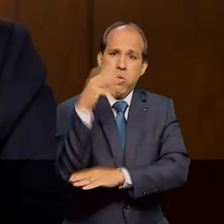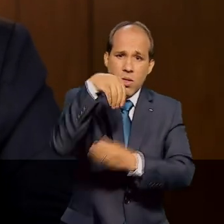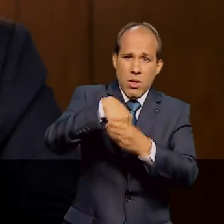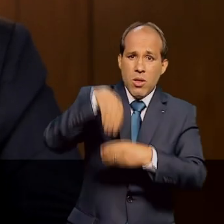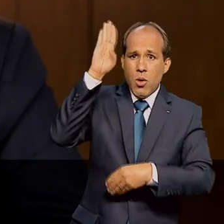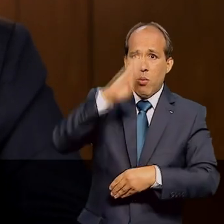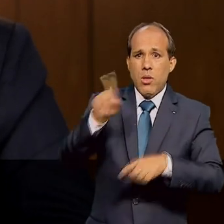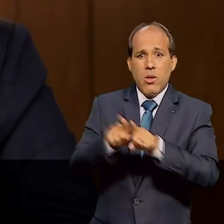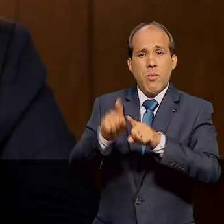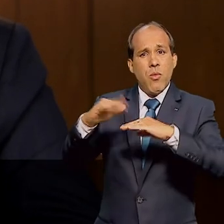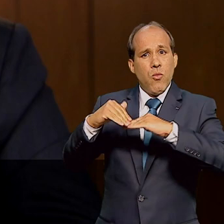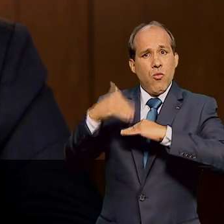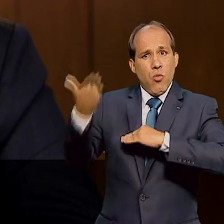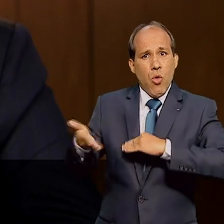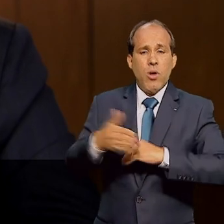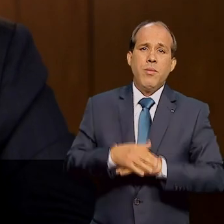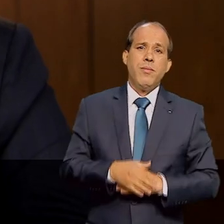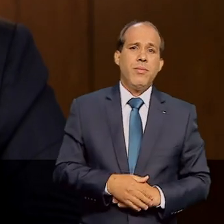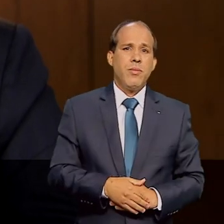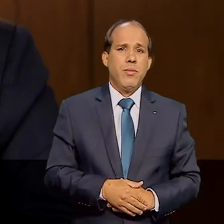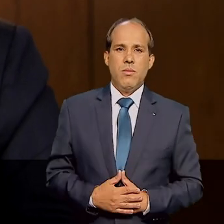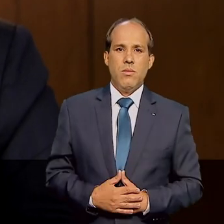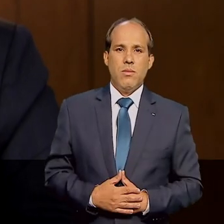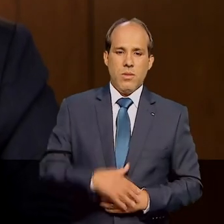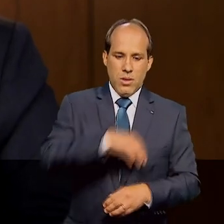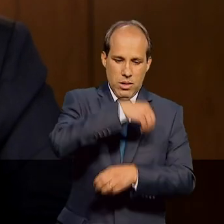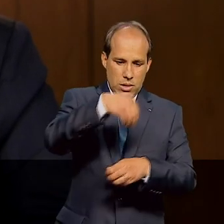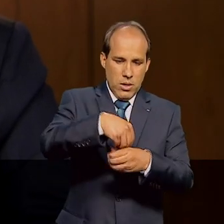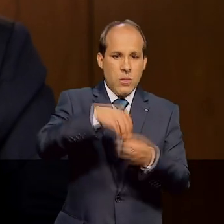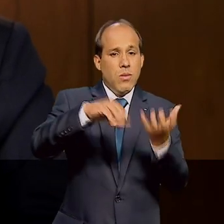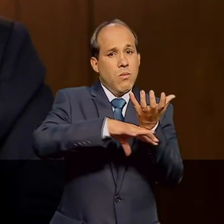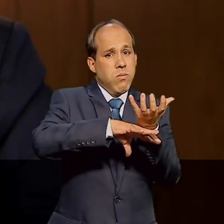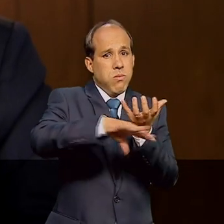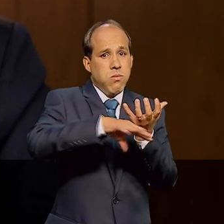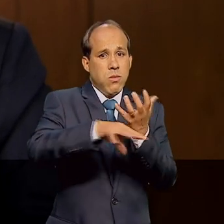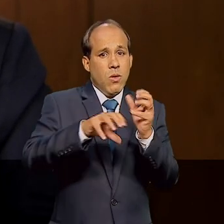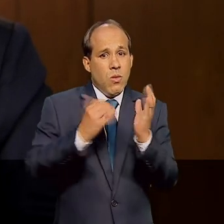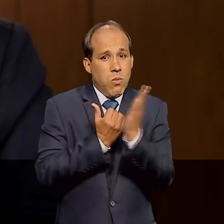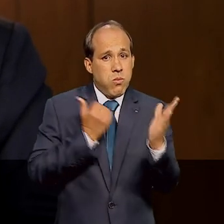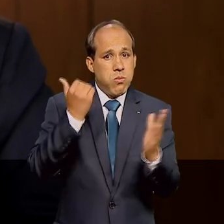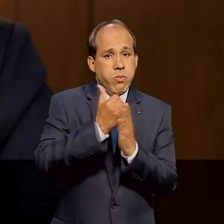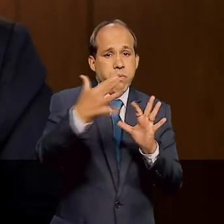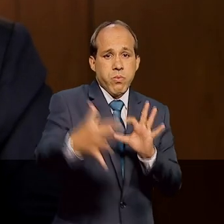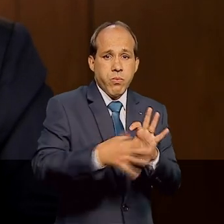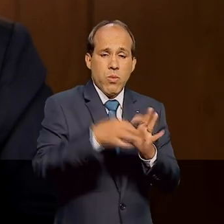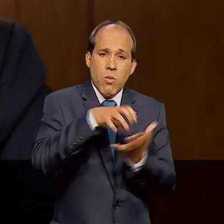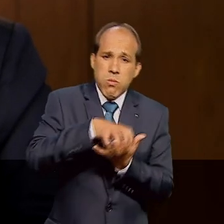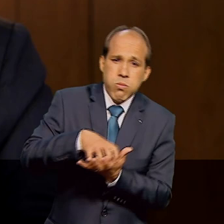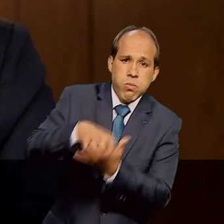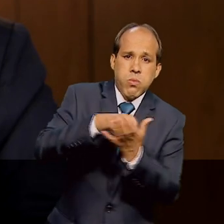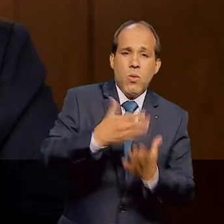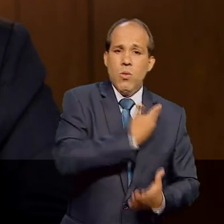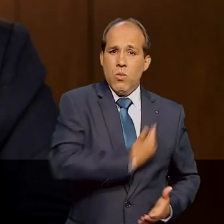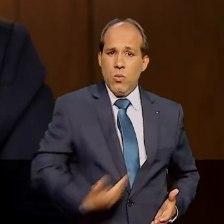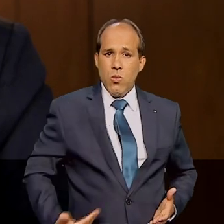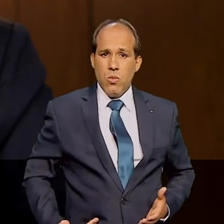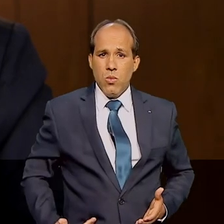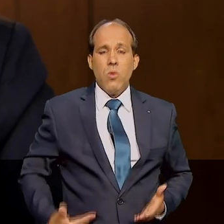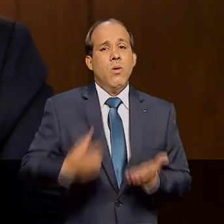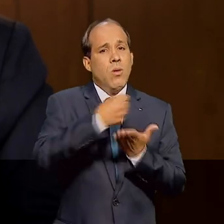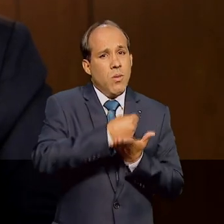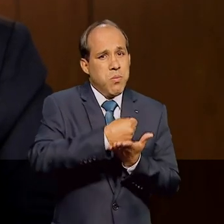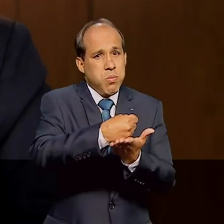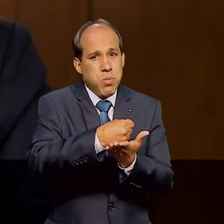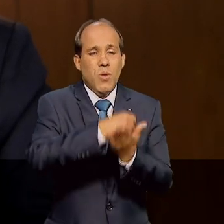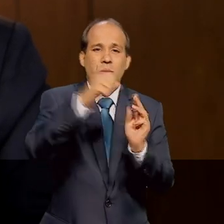comando os crimes ambientais no Brasil e no exterior no Pantanal fortalecemos a integração entre agências governamentais